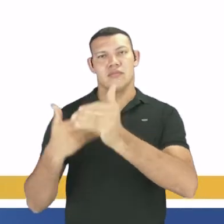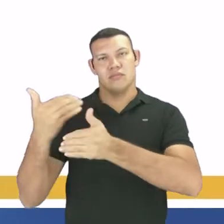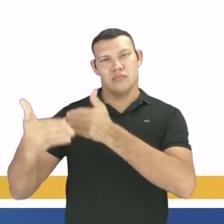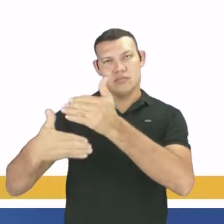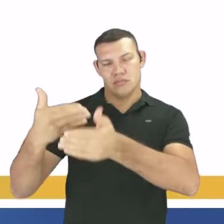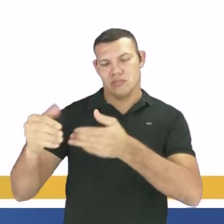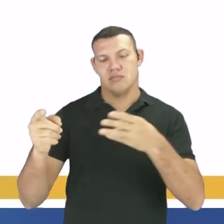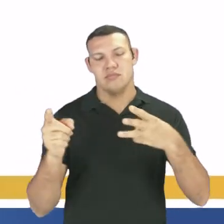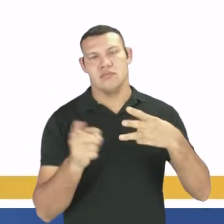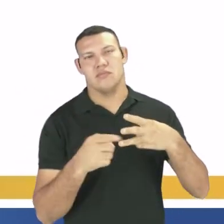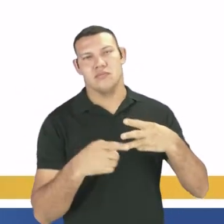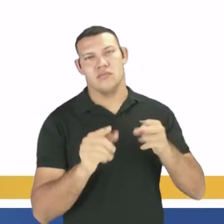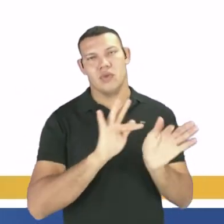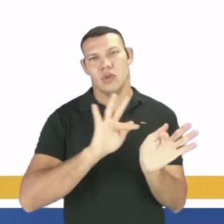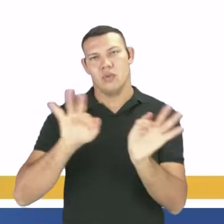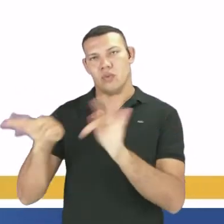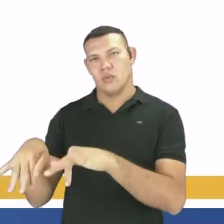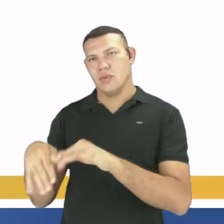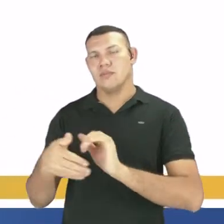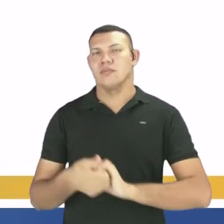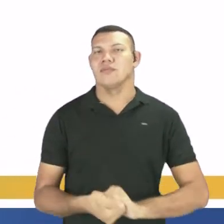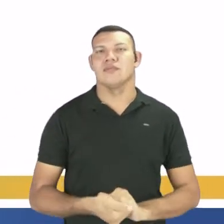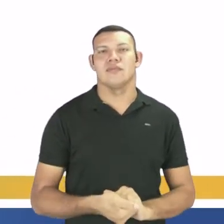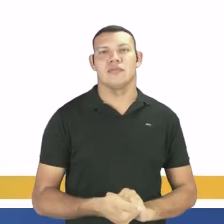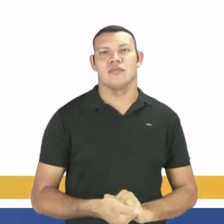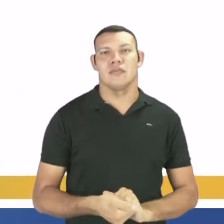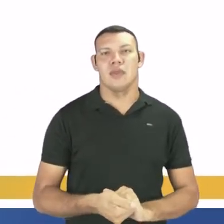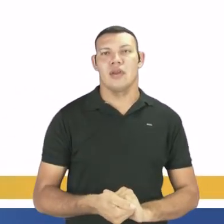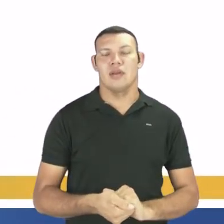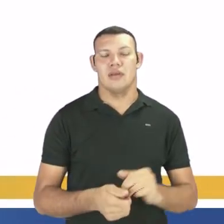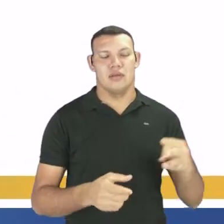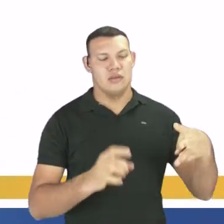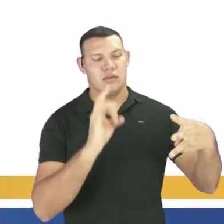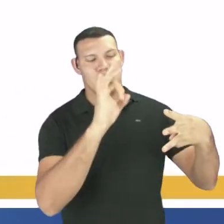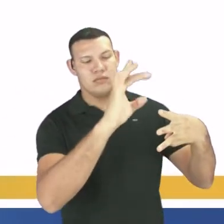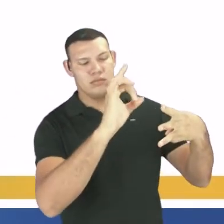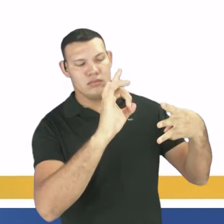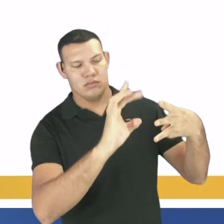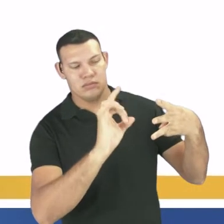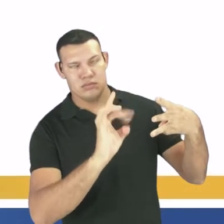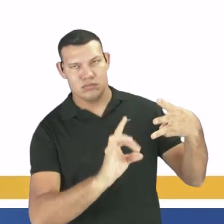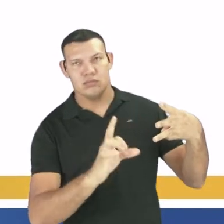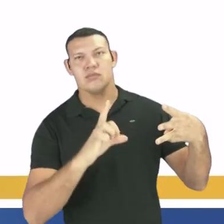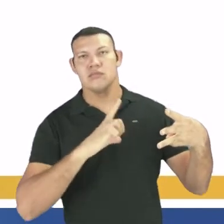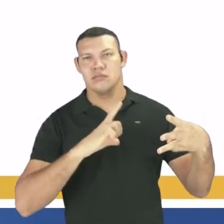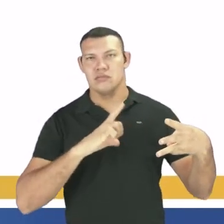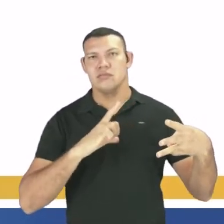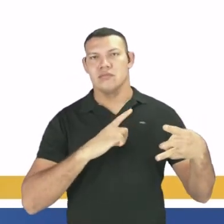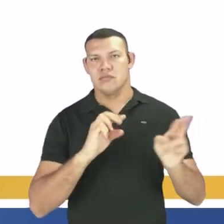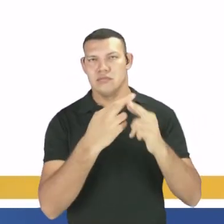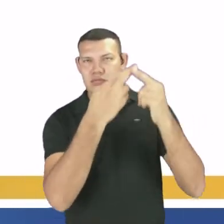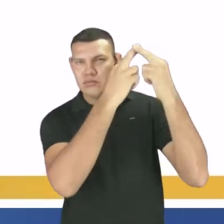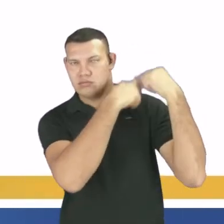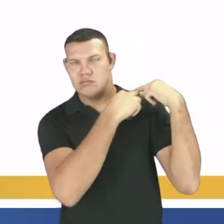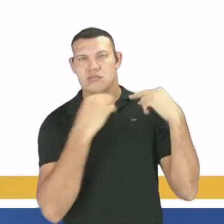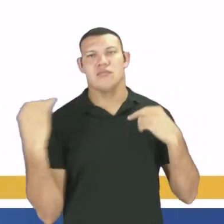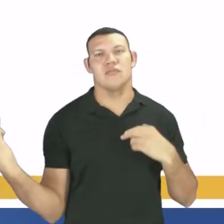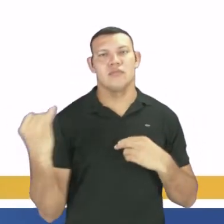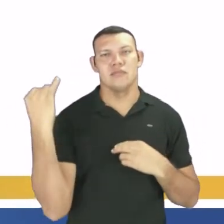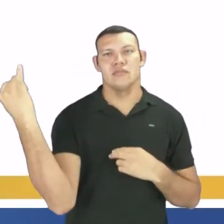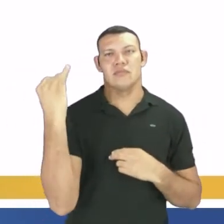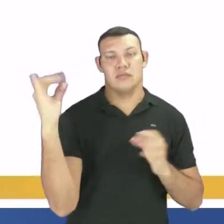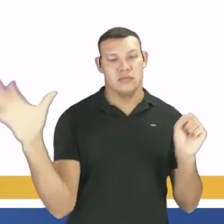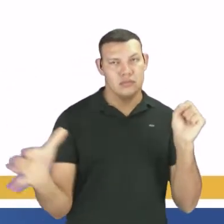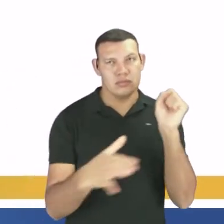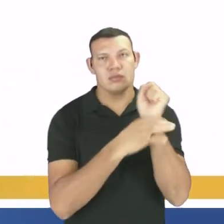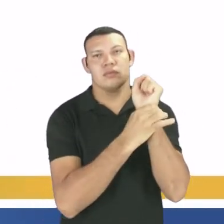desenvolvimento e conclusão. Cada uma dessas partes cumpre uma função importante para